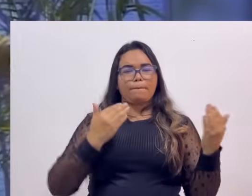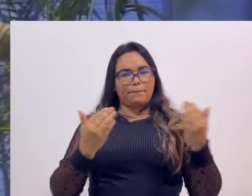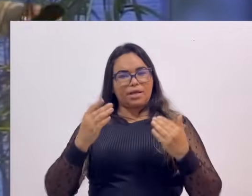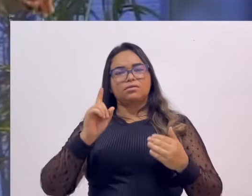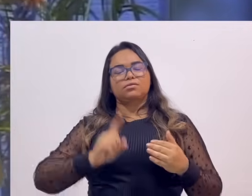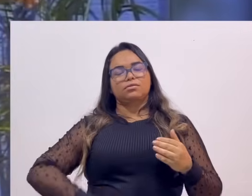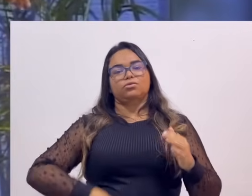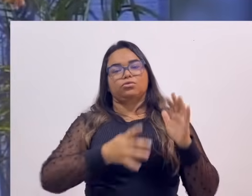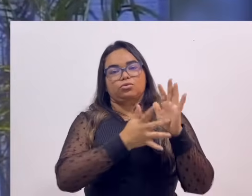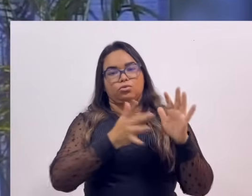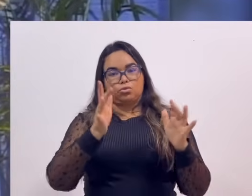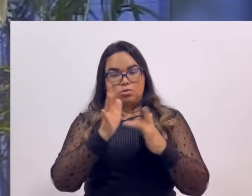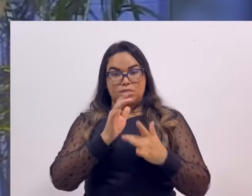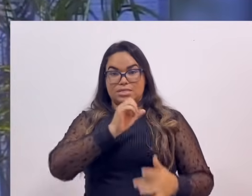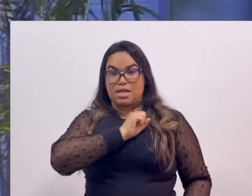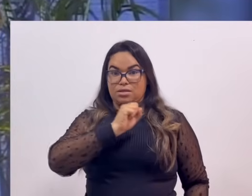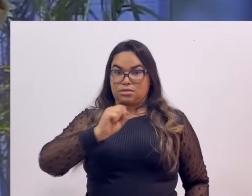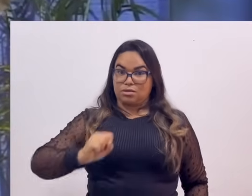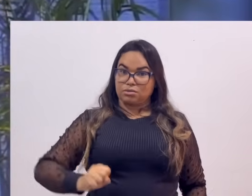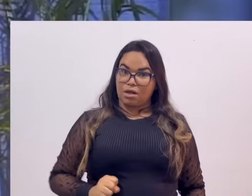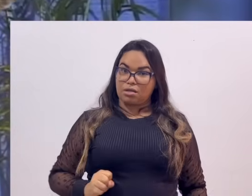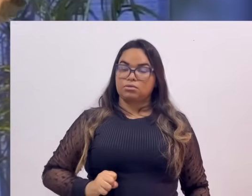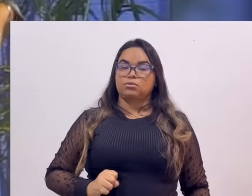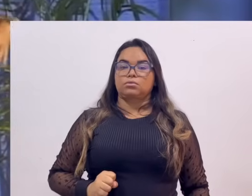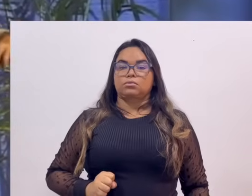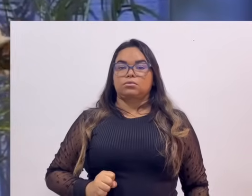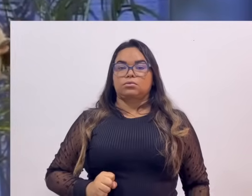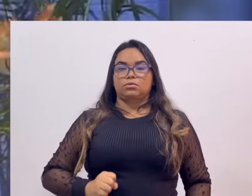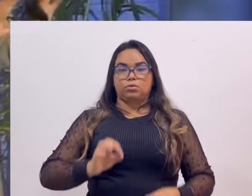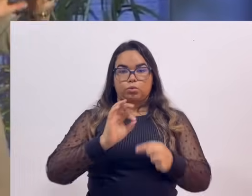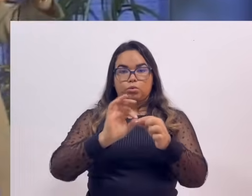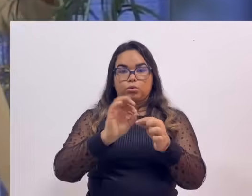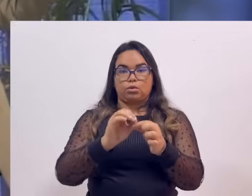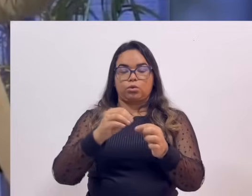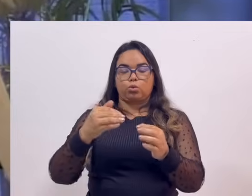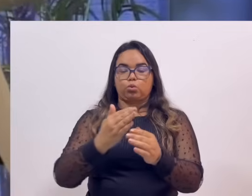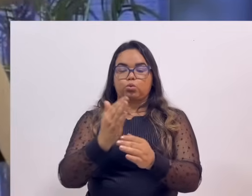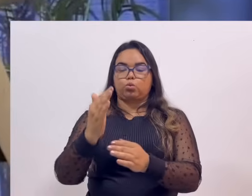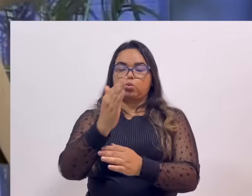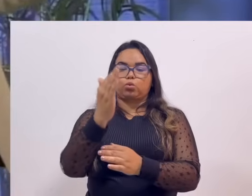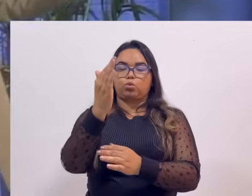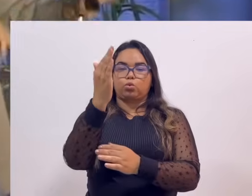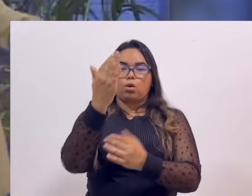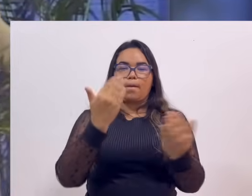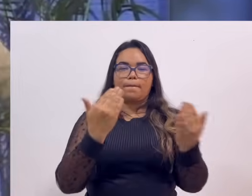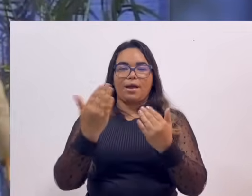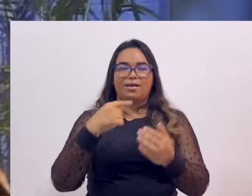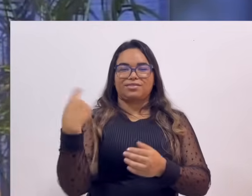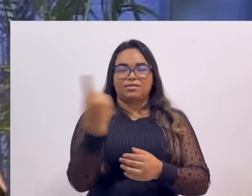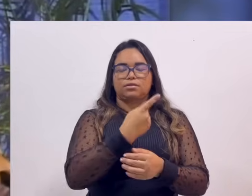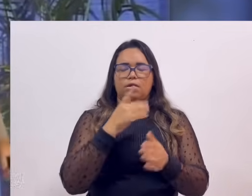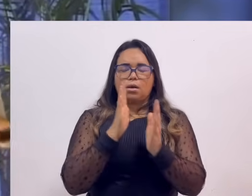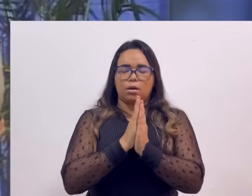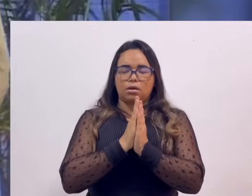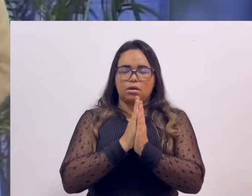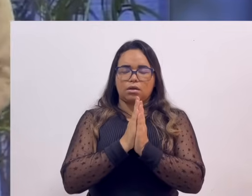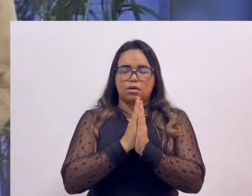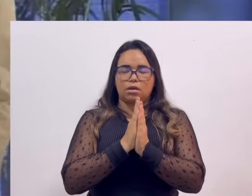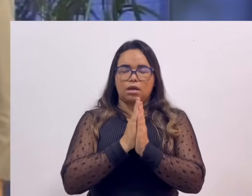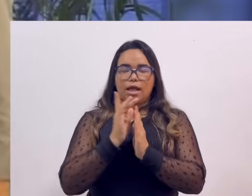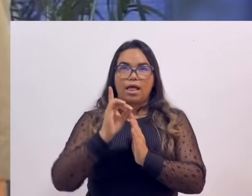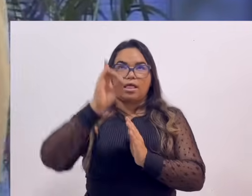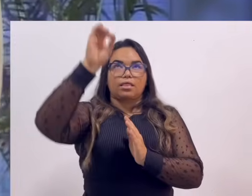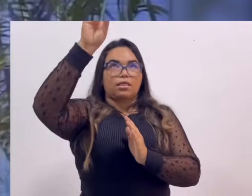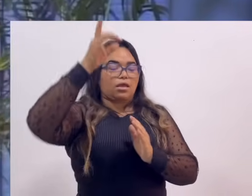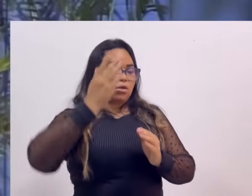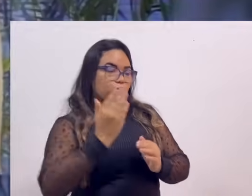Jesus portanto o sacerdote queimava este incenso e isso representava as nossas orações subindo a Deus e